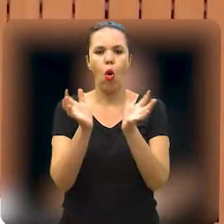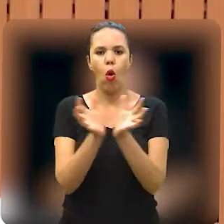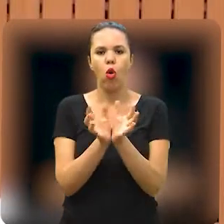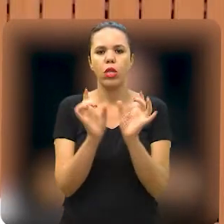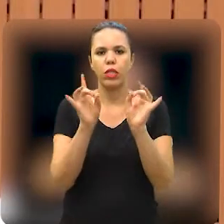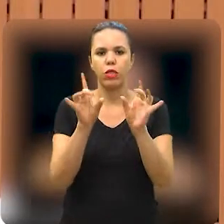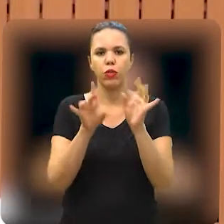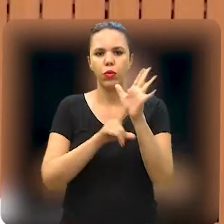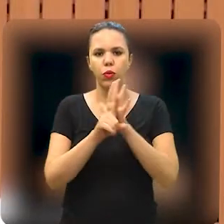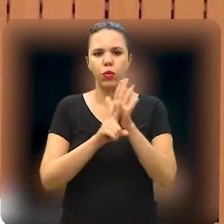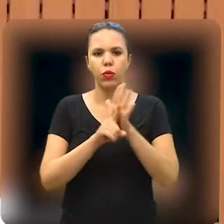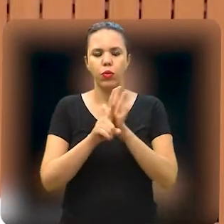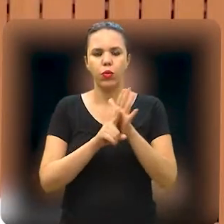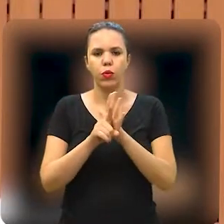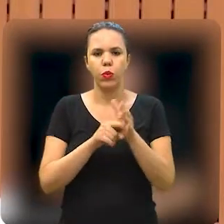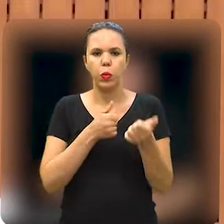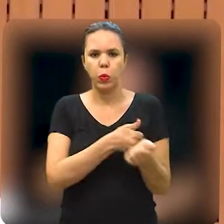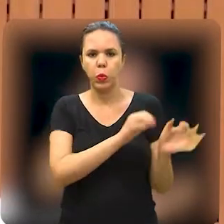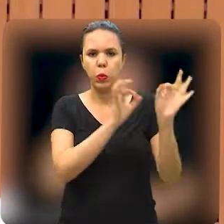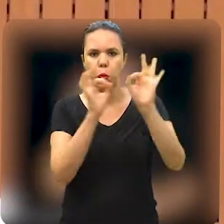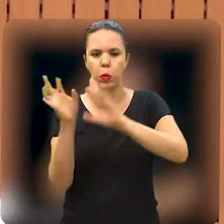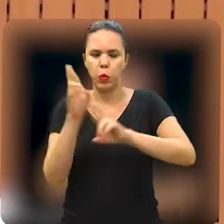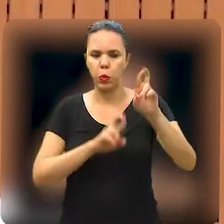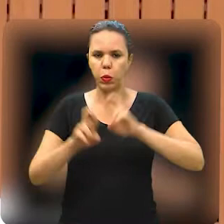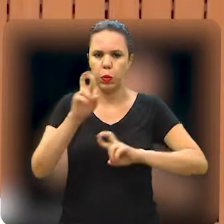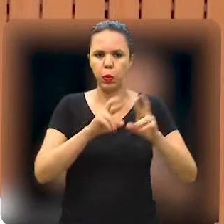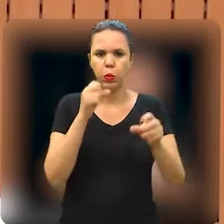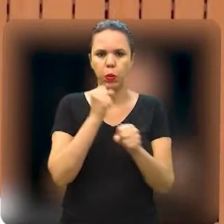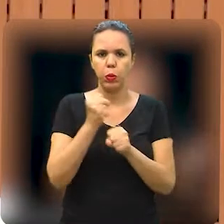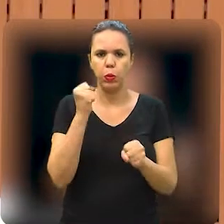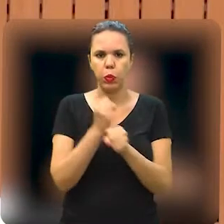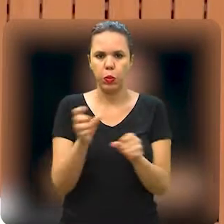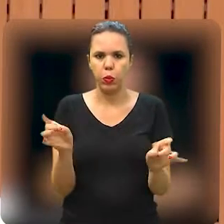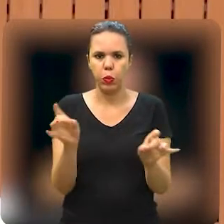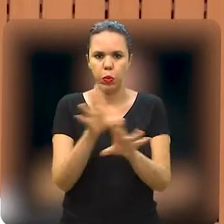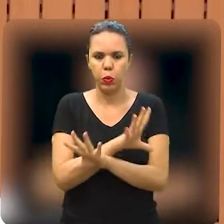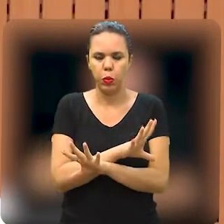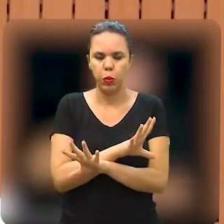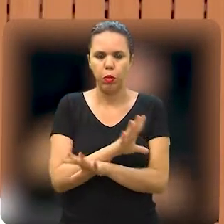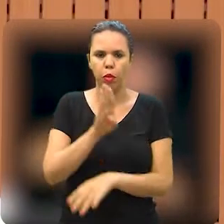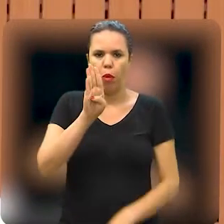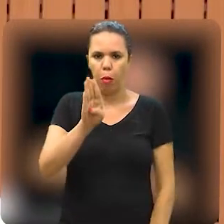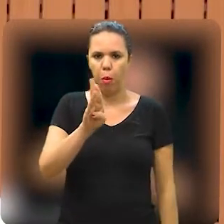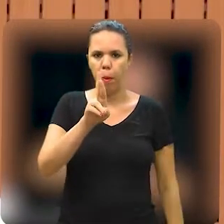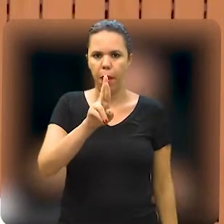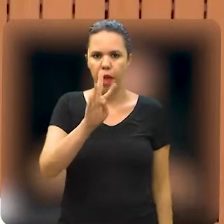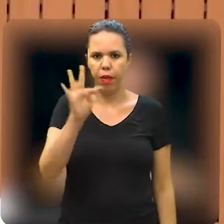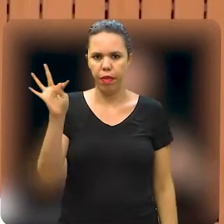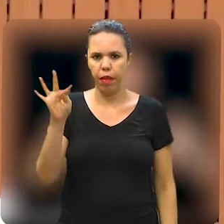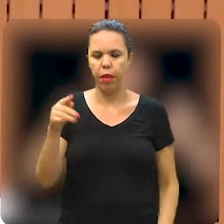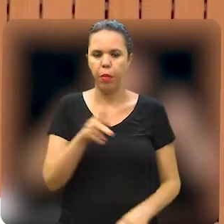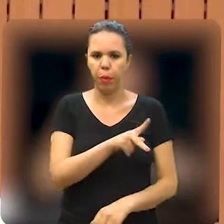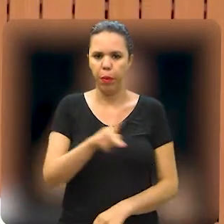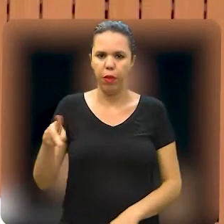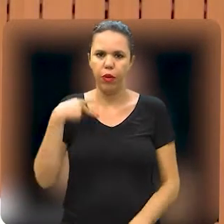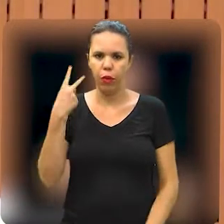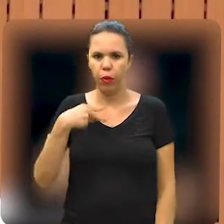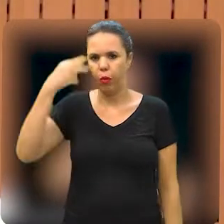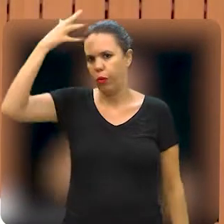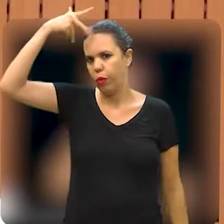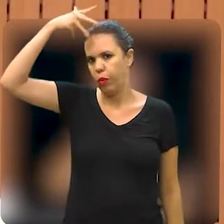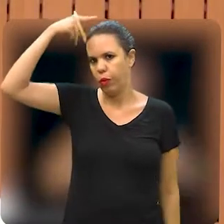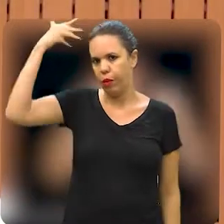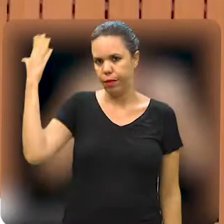A Comissão Especial de Estudos para Acompanhar e Fiscalizar o Término das Obras do BRT é presidida